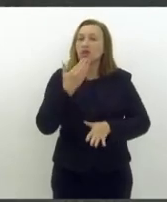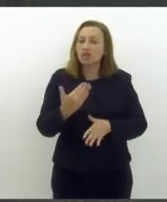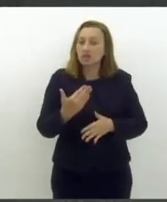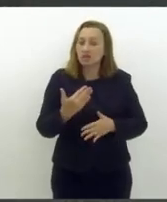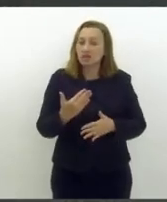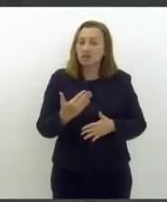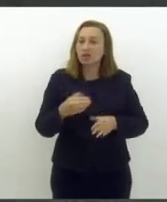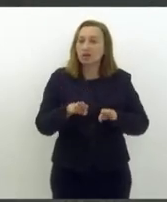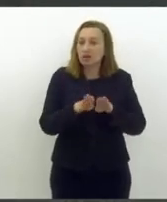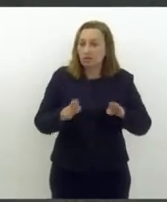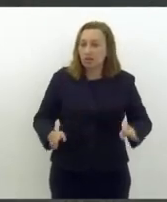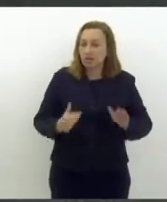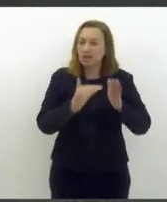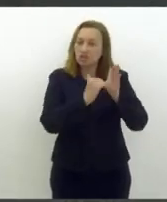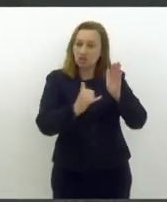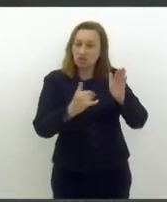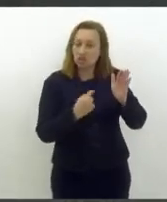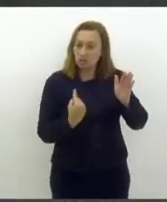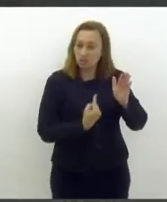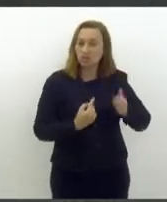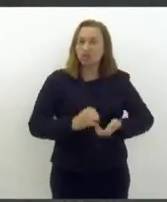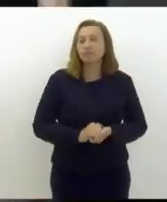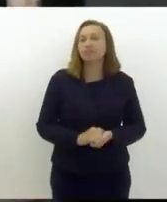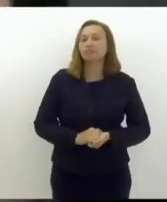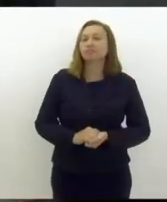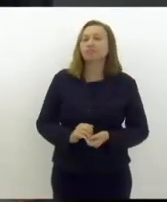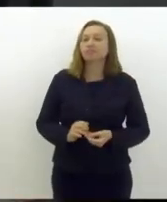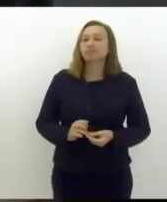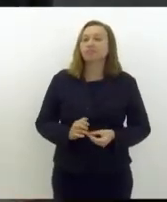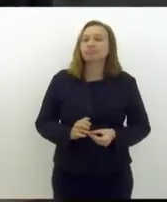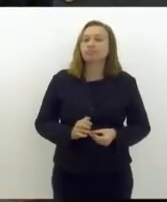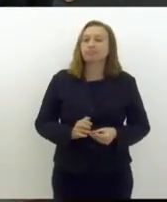a mesa que retire as nossas emendas